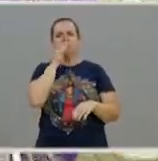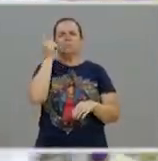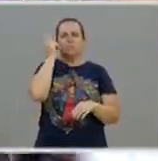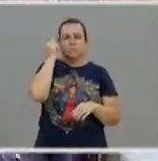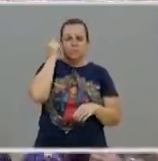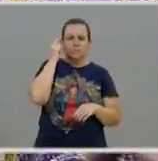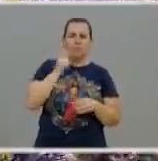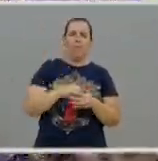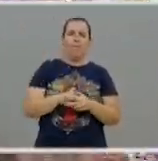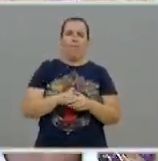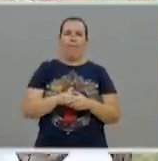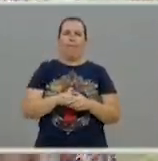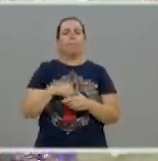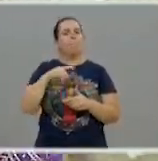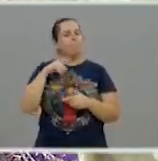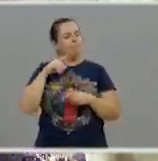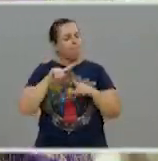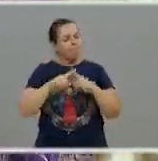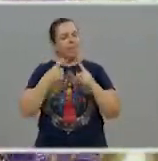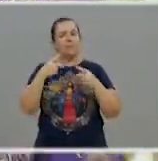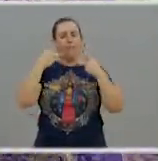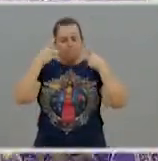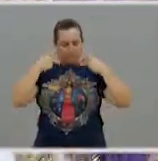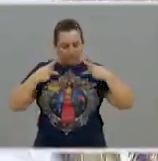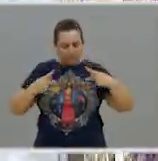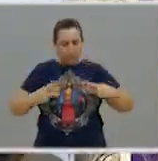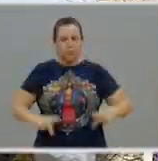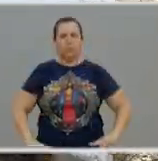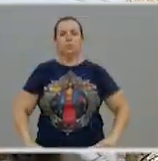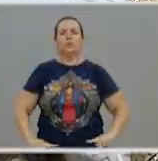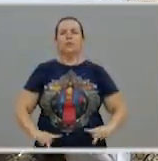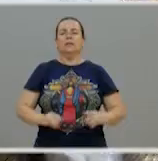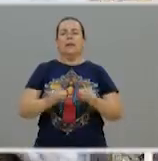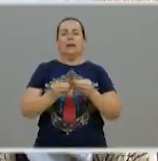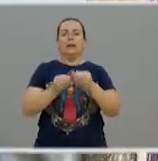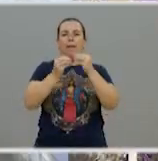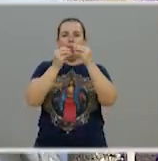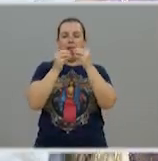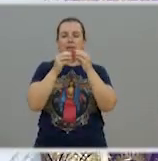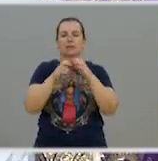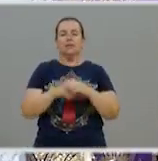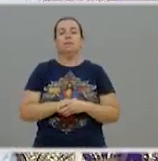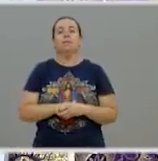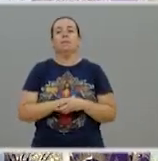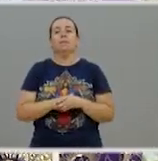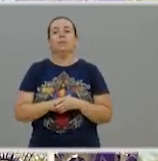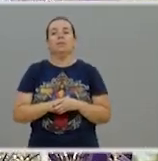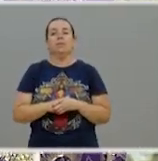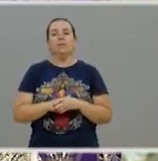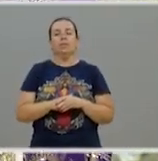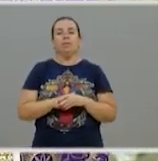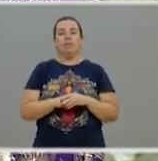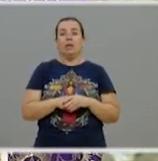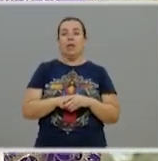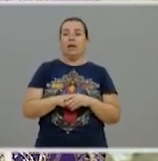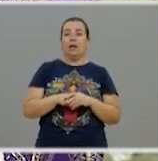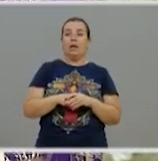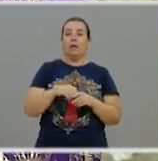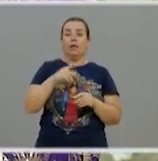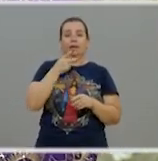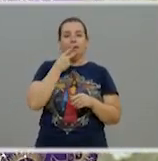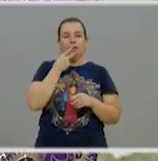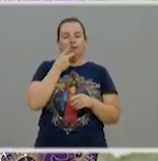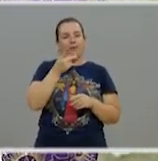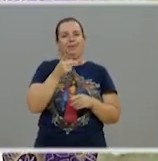Não quero ser moralista, mas, gente, na missa, se tem algo que eu vou dizer para você, que Deus não vai ligar no teu